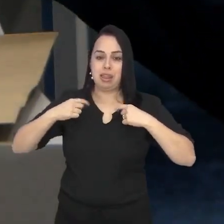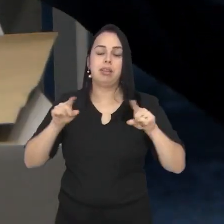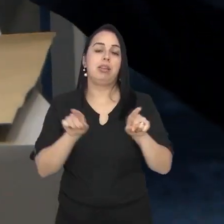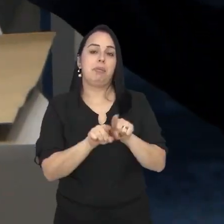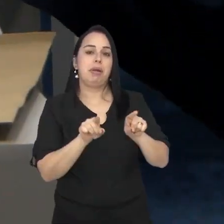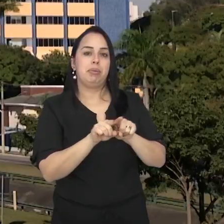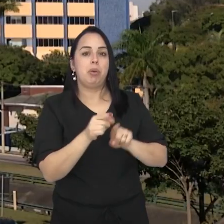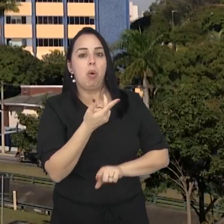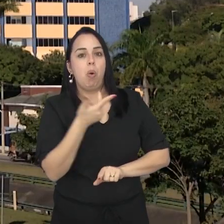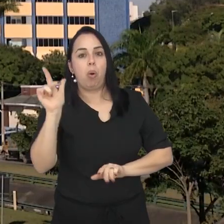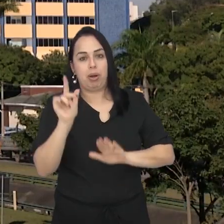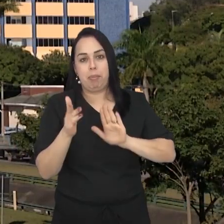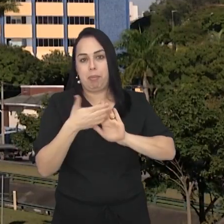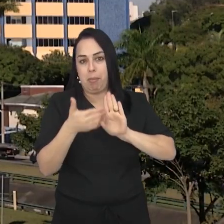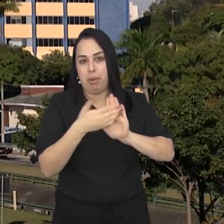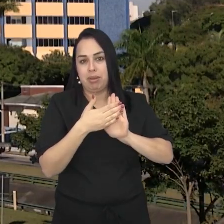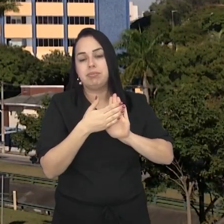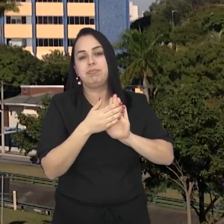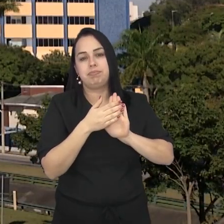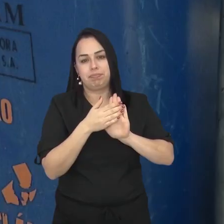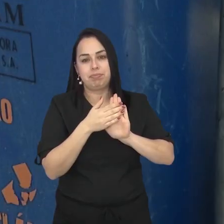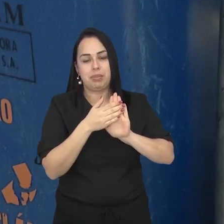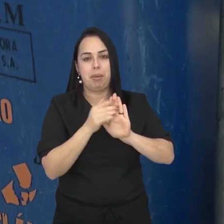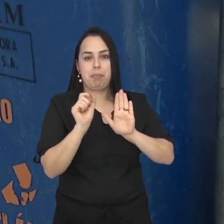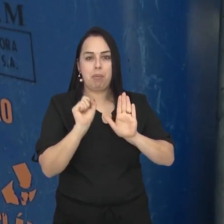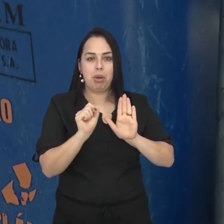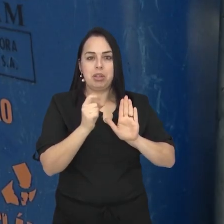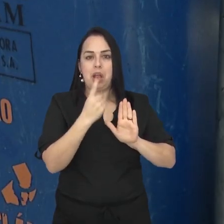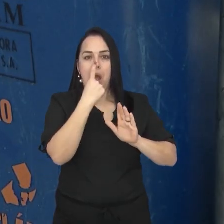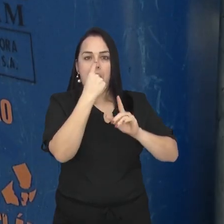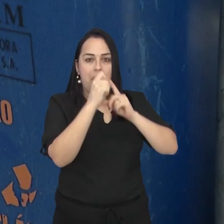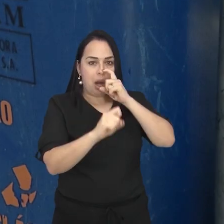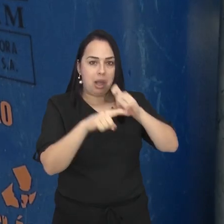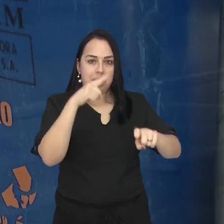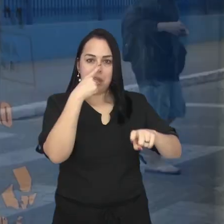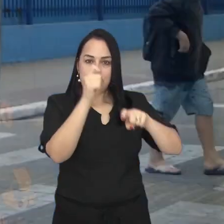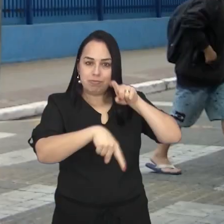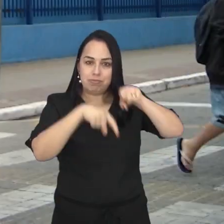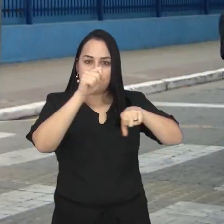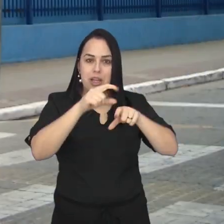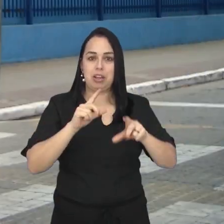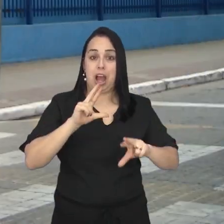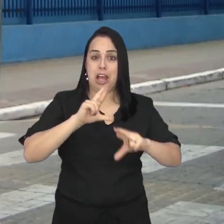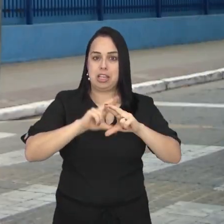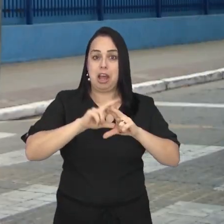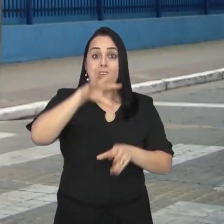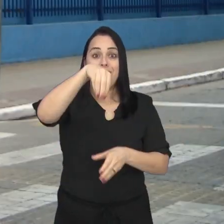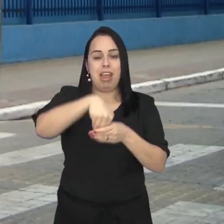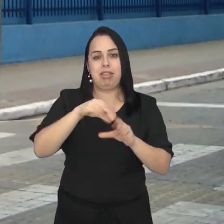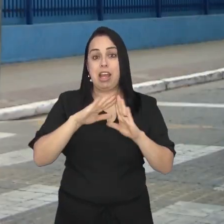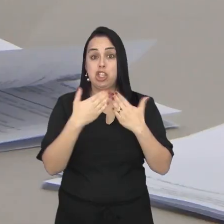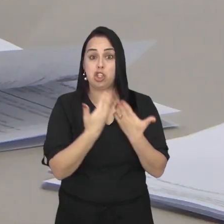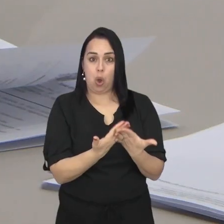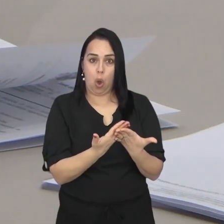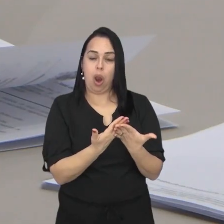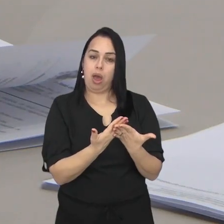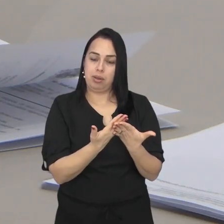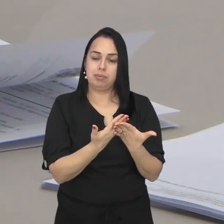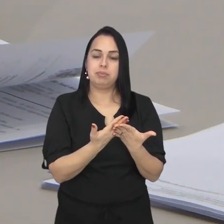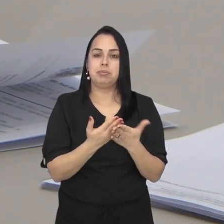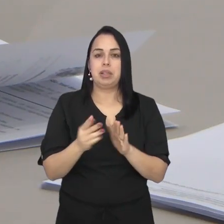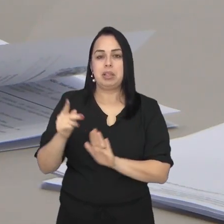proposta autoriza o Poder Executivo a instituir o programa de lixo reciclado nas escolas da rede pública municipal. Nas